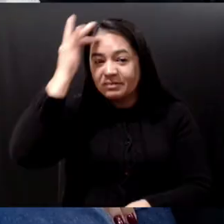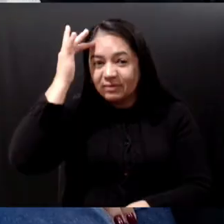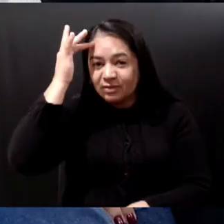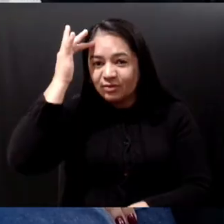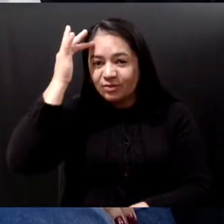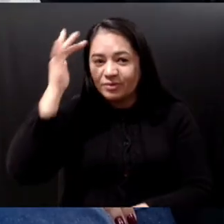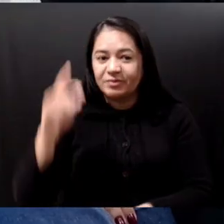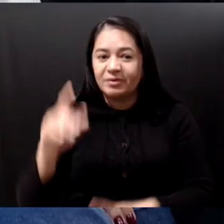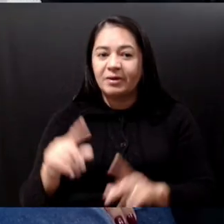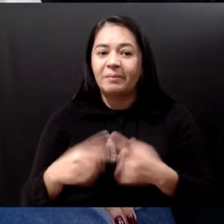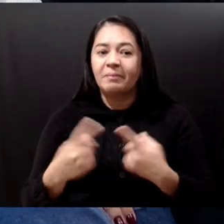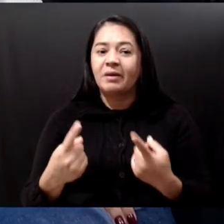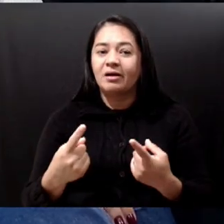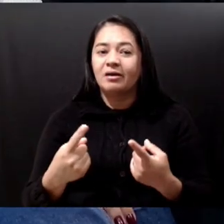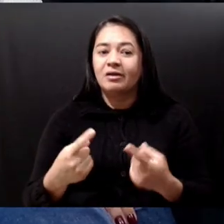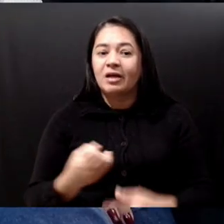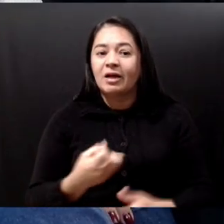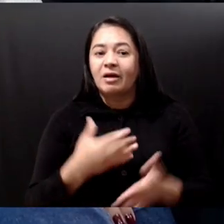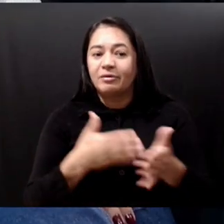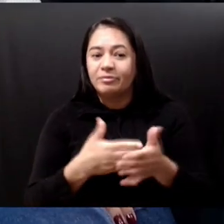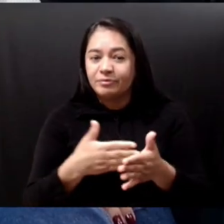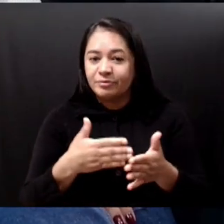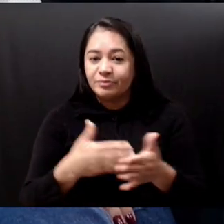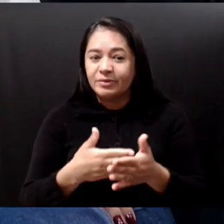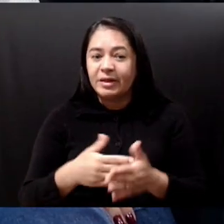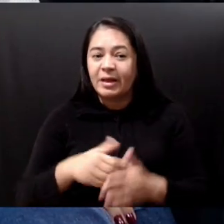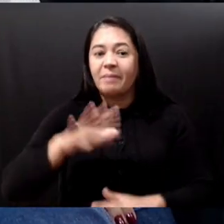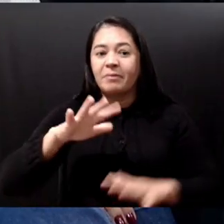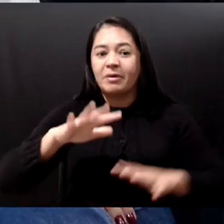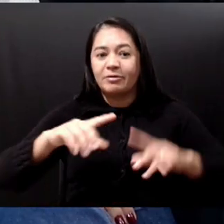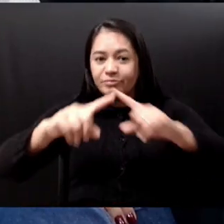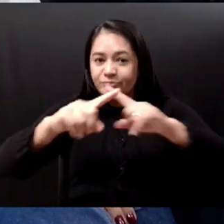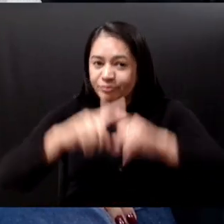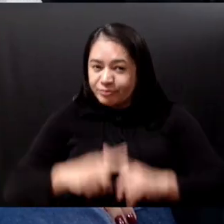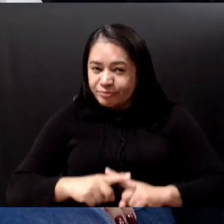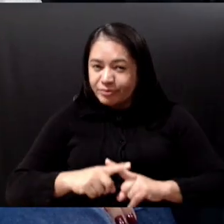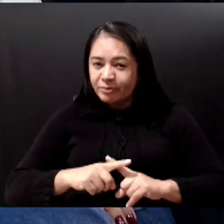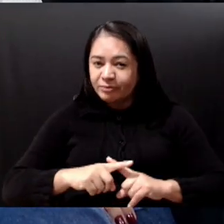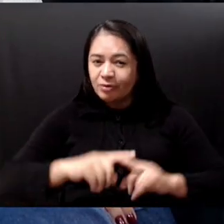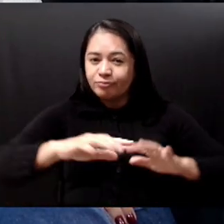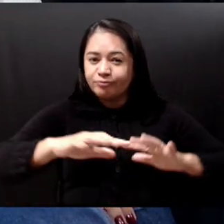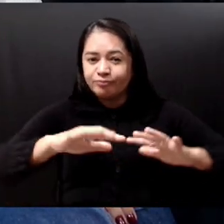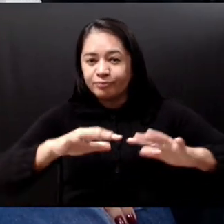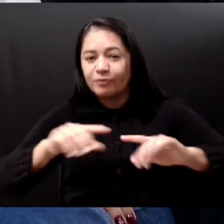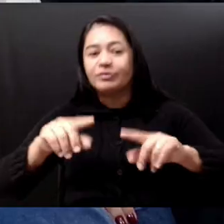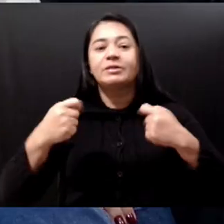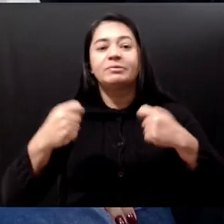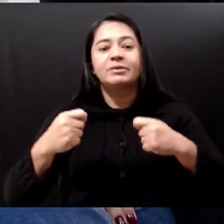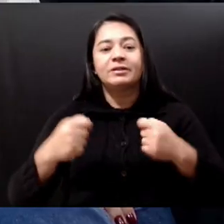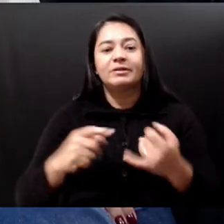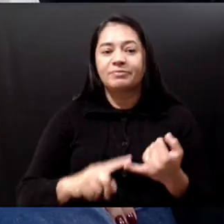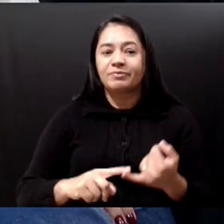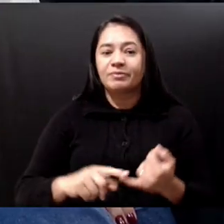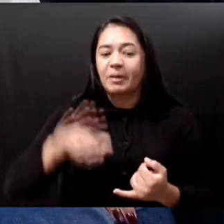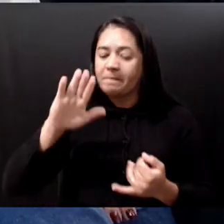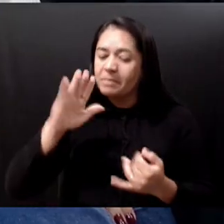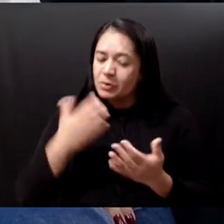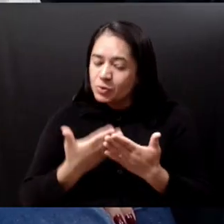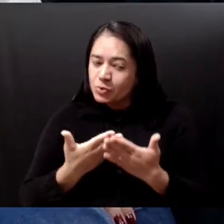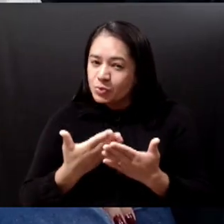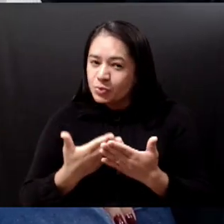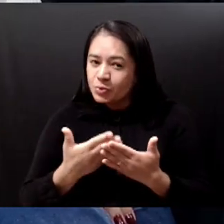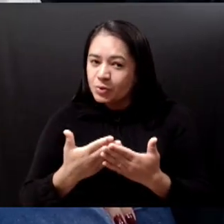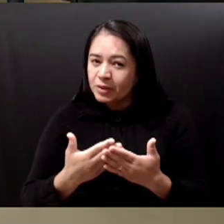de entrada ser menor, é muito mais competitivo. E por ser muito mais competitivo, você tem que ser mais estudioso, gastar mais horas e ser